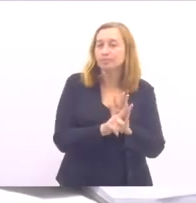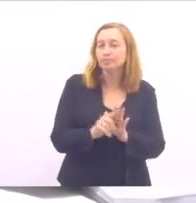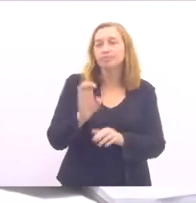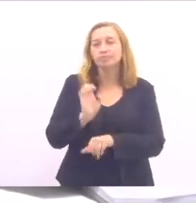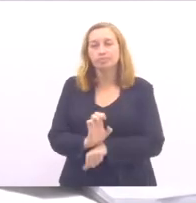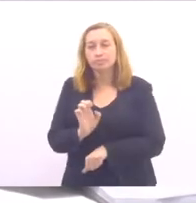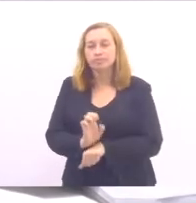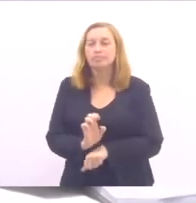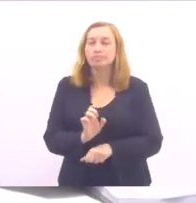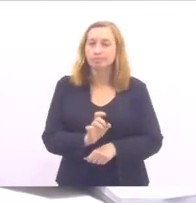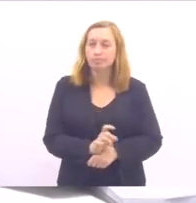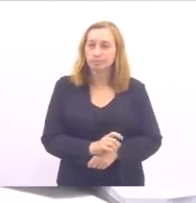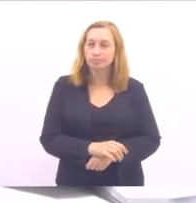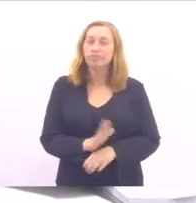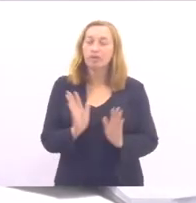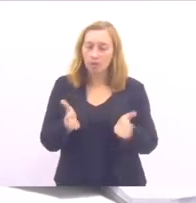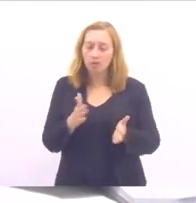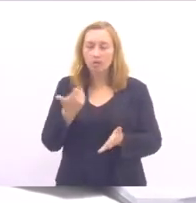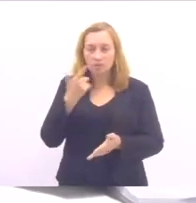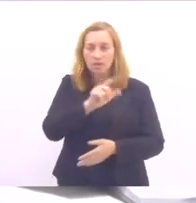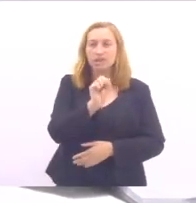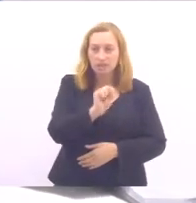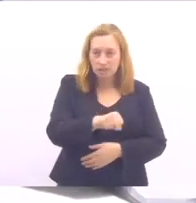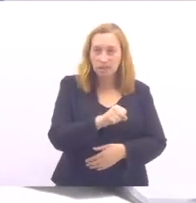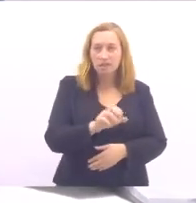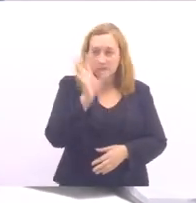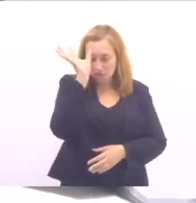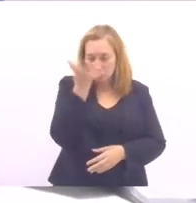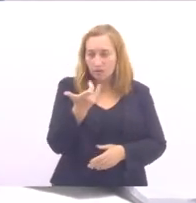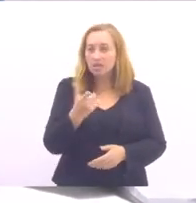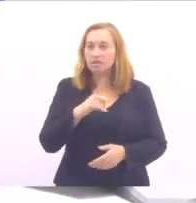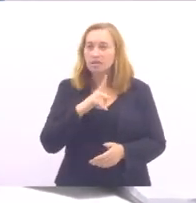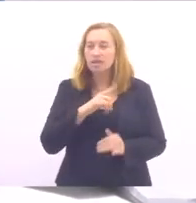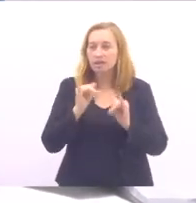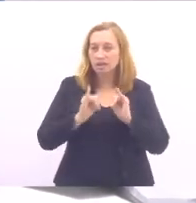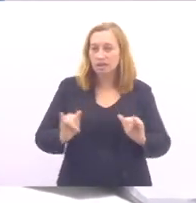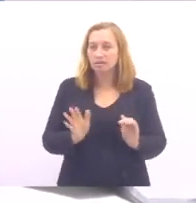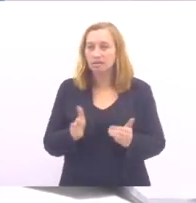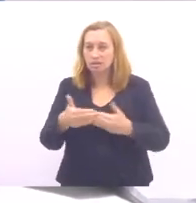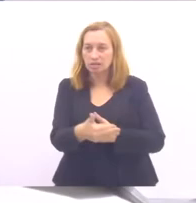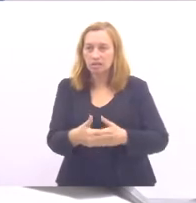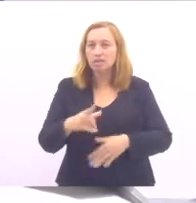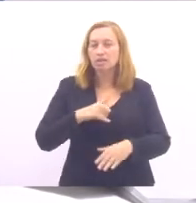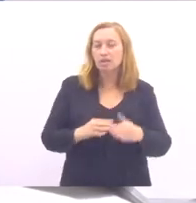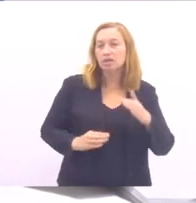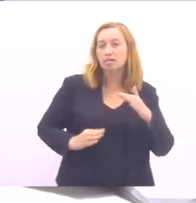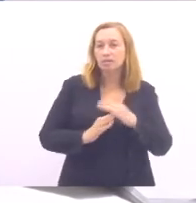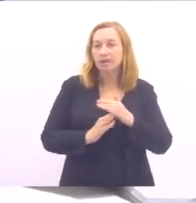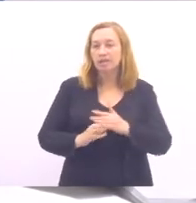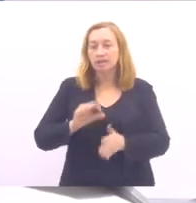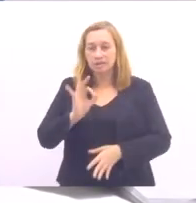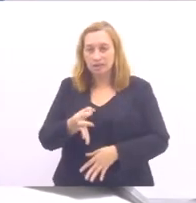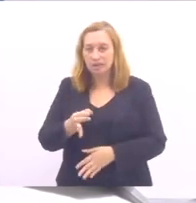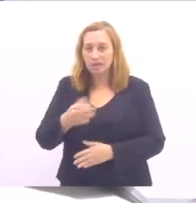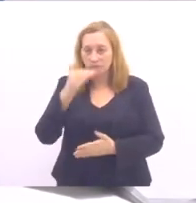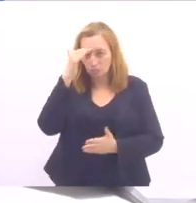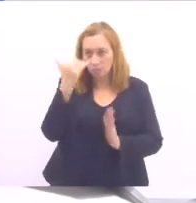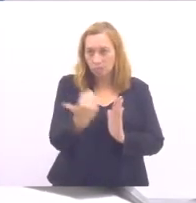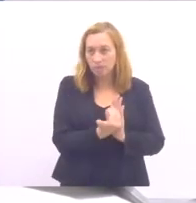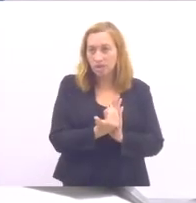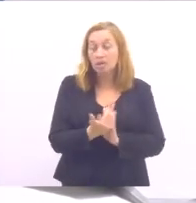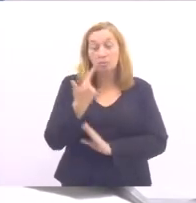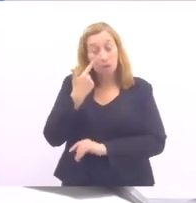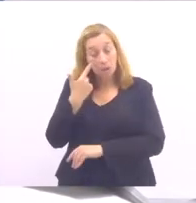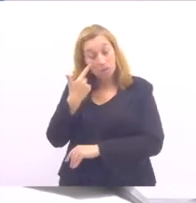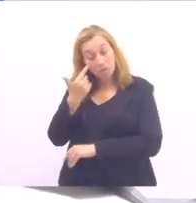com instrumentos para agora a gente vai agarrar, porque tem a declaração da embalagem e tem uma meta anual de cumprir. Pelo